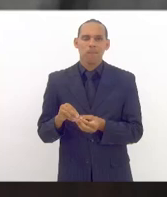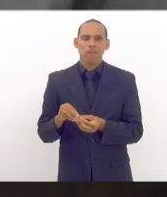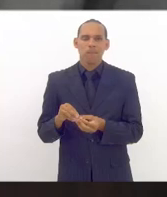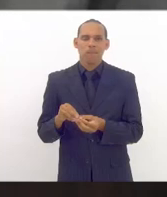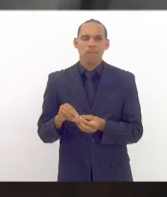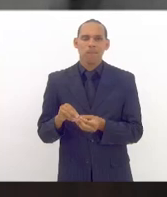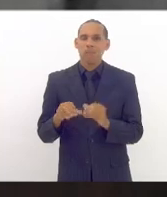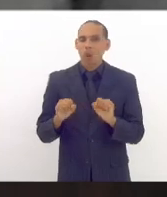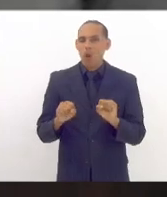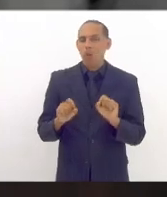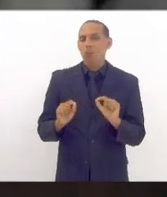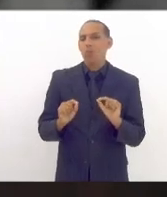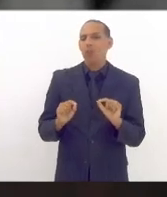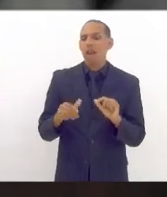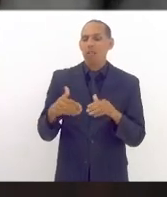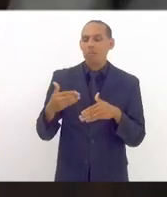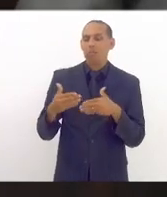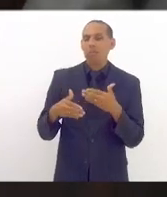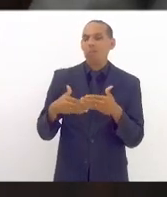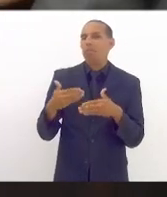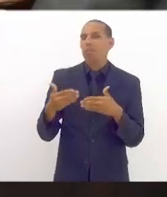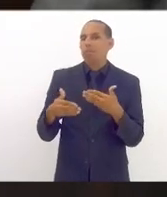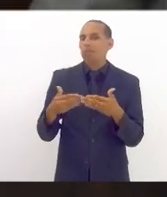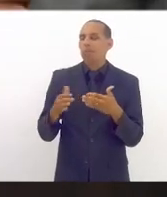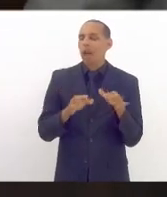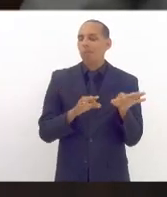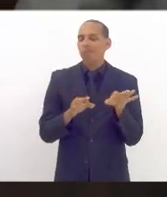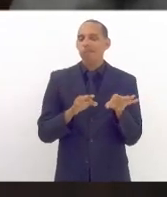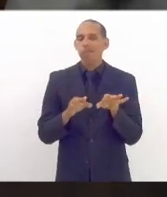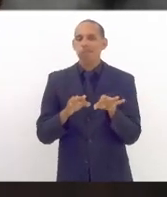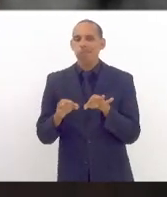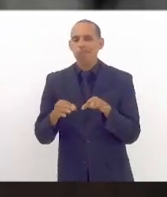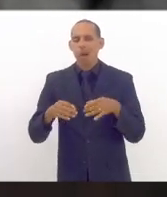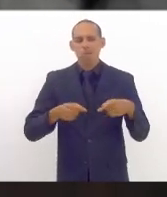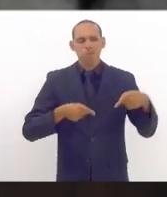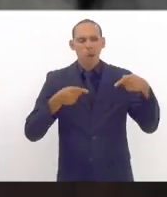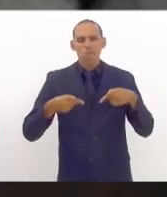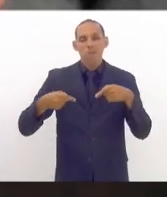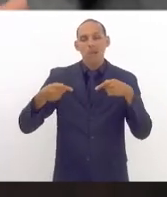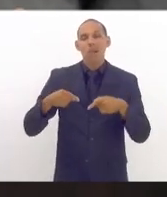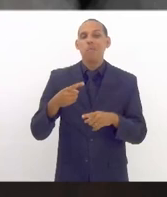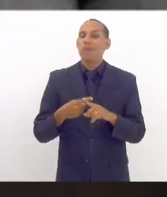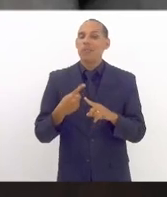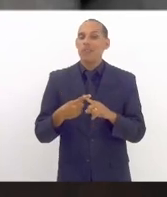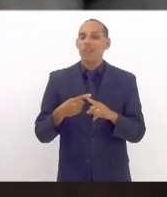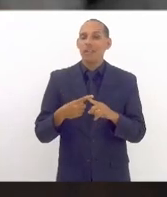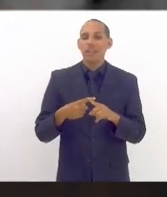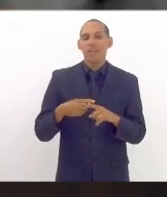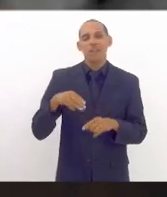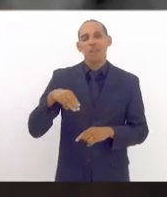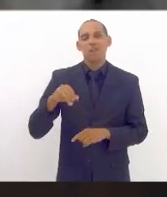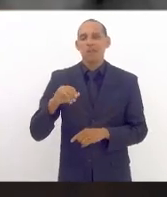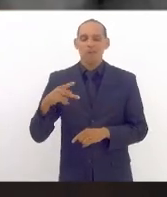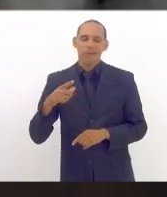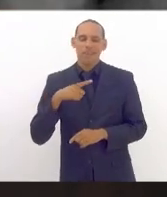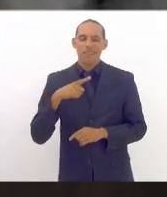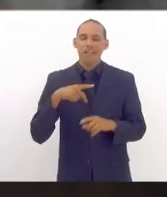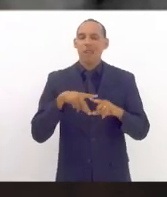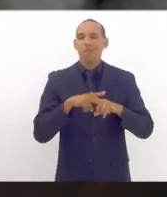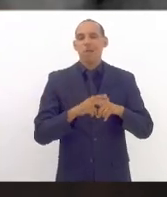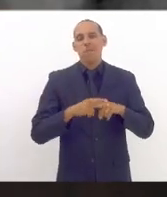melhor contestado melhora arrumado tendo a nossa disposição esse forte